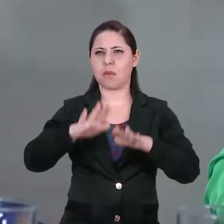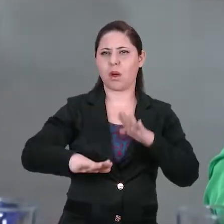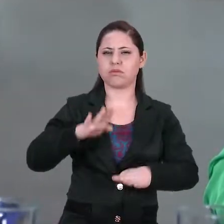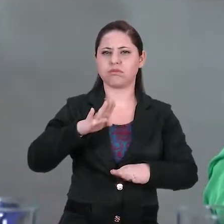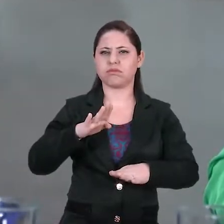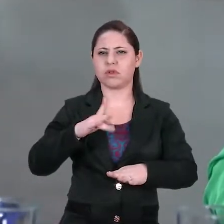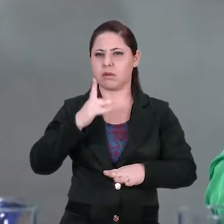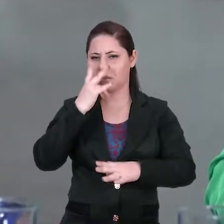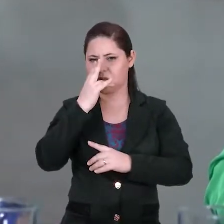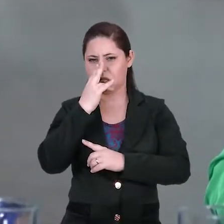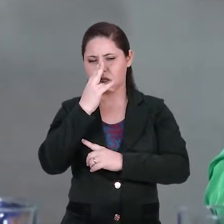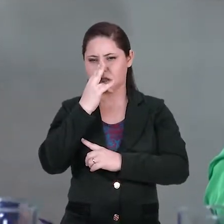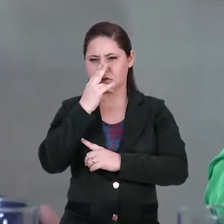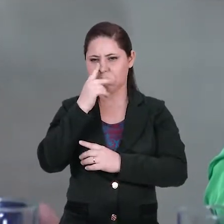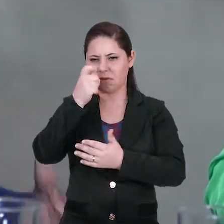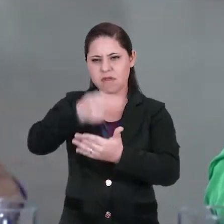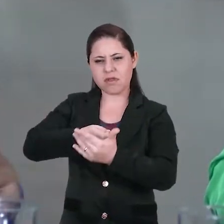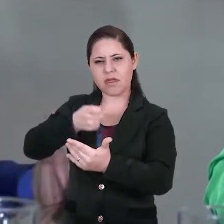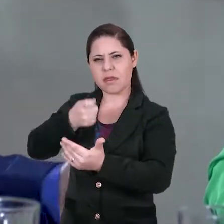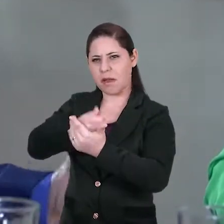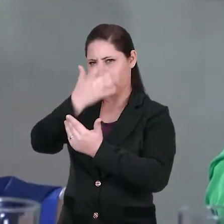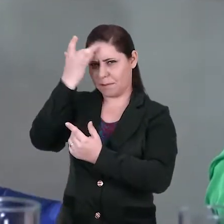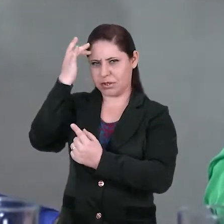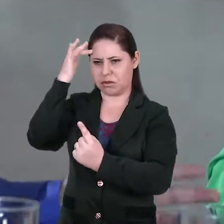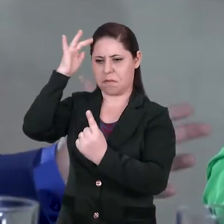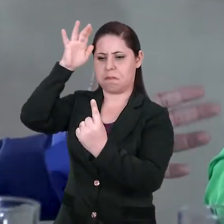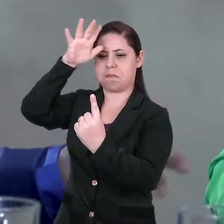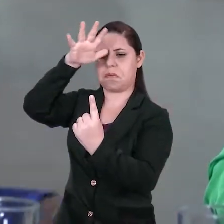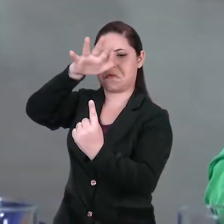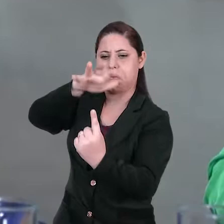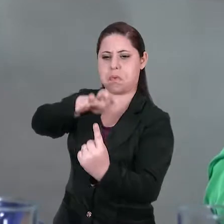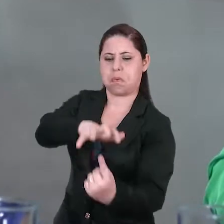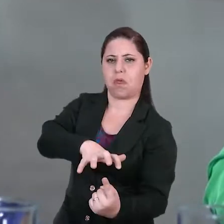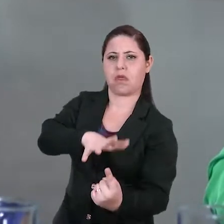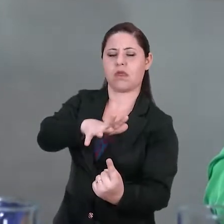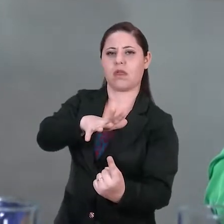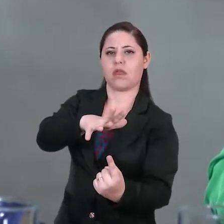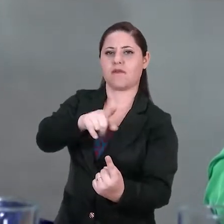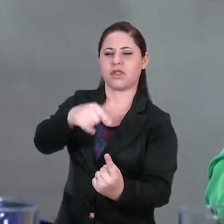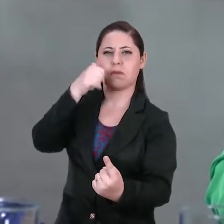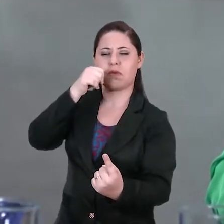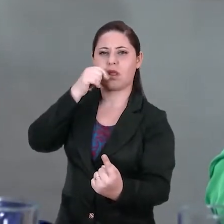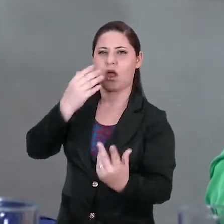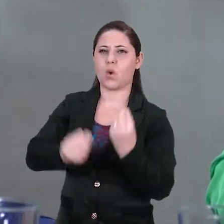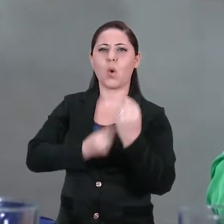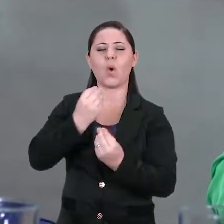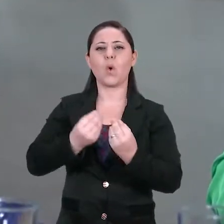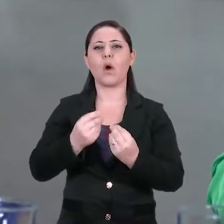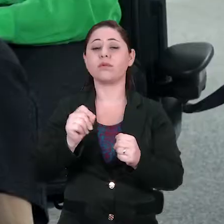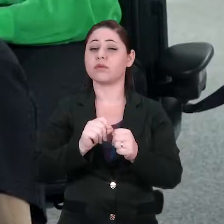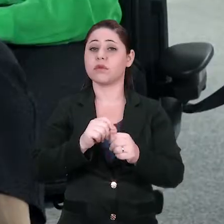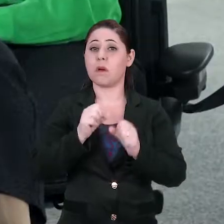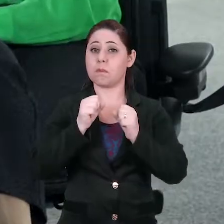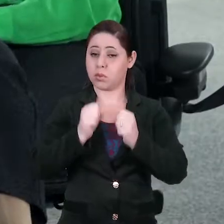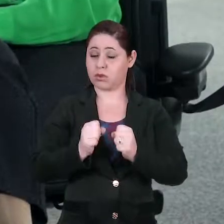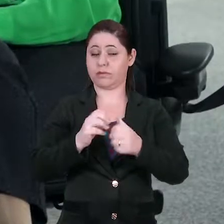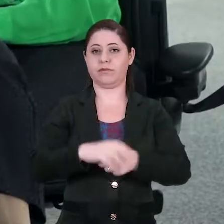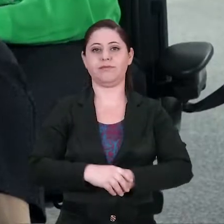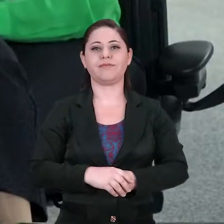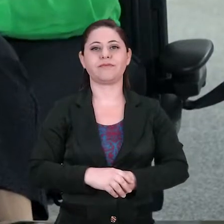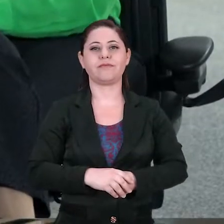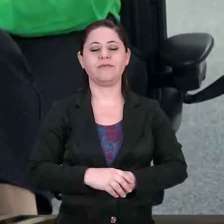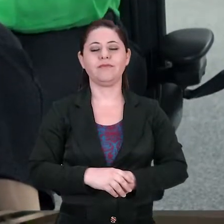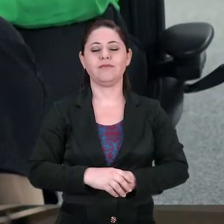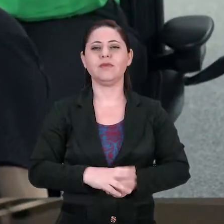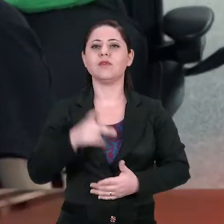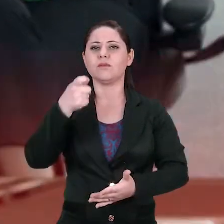que de tentar intimidar, principalmente você que é uma mulher? Como é que a senhora lidou com essa faceta do poder? Com muita, como você disse, com